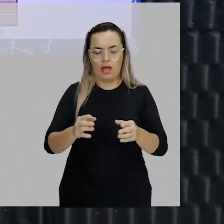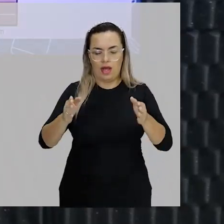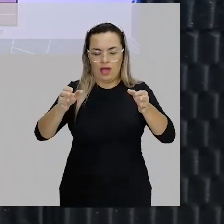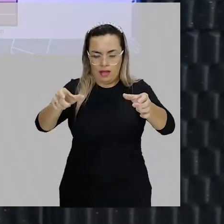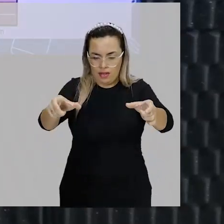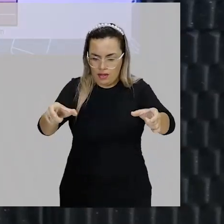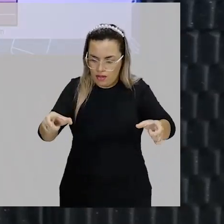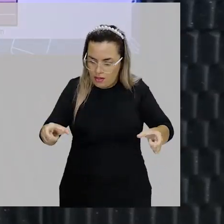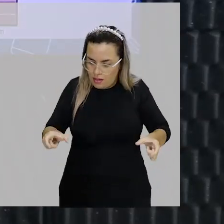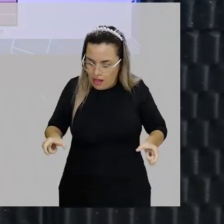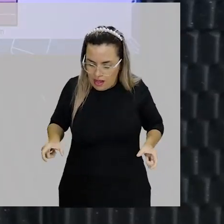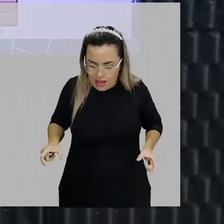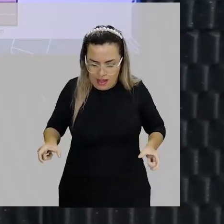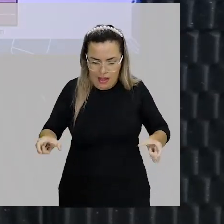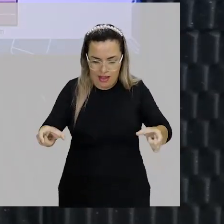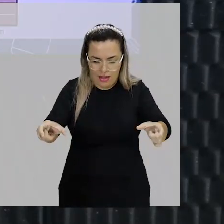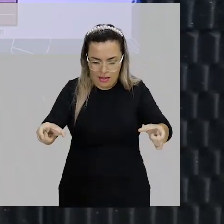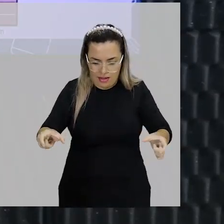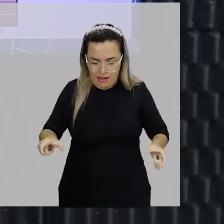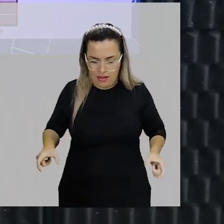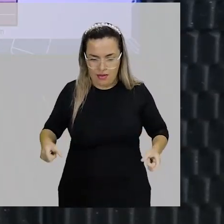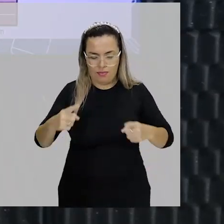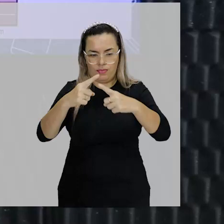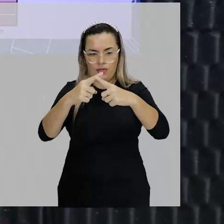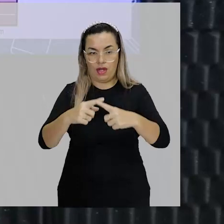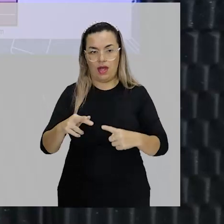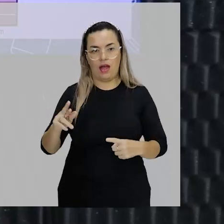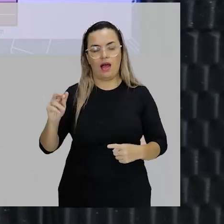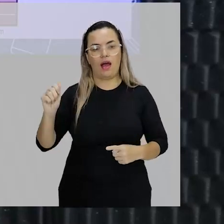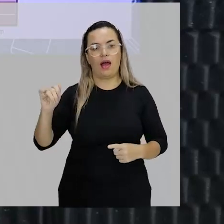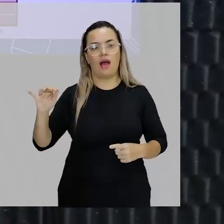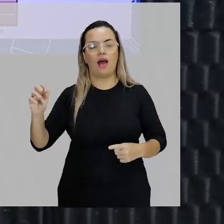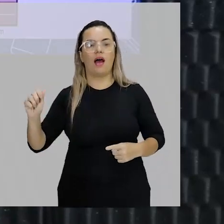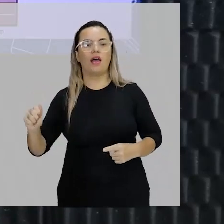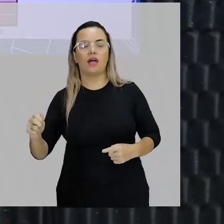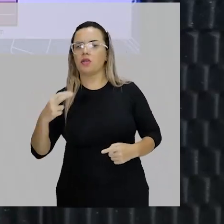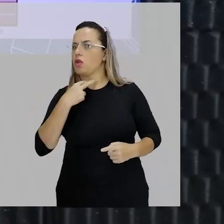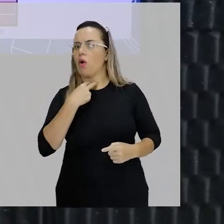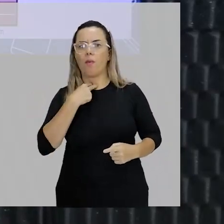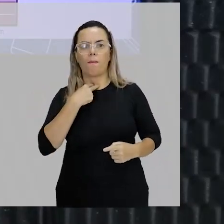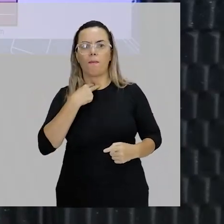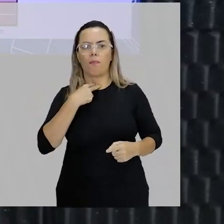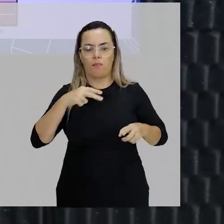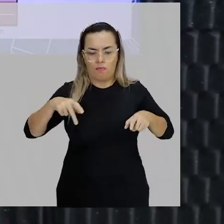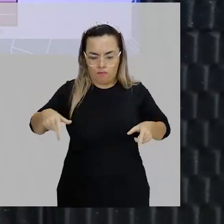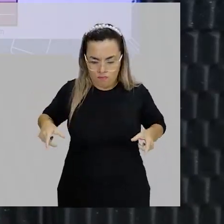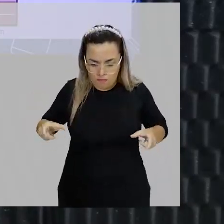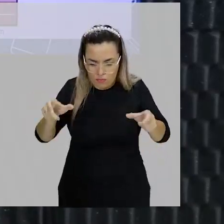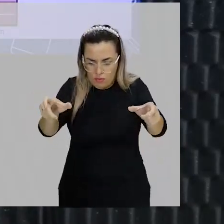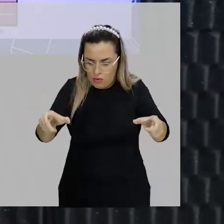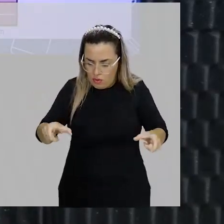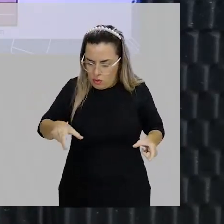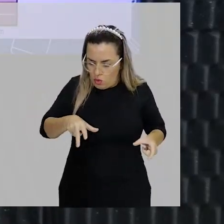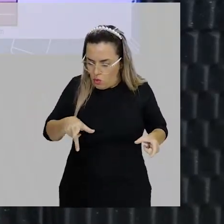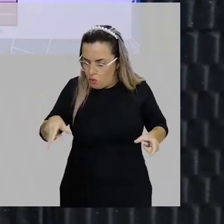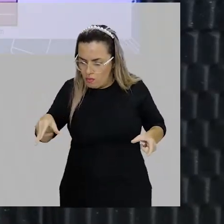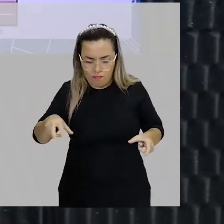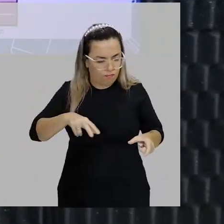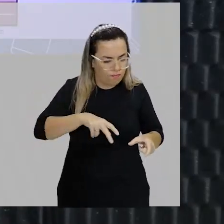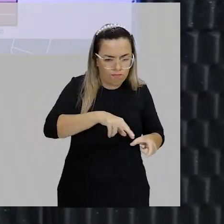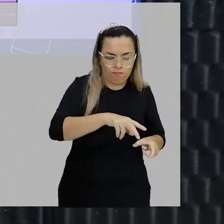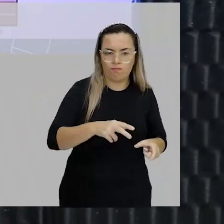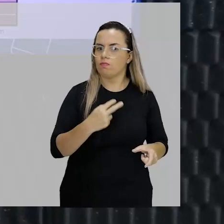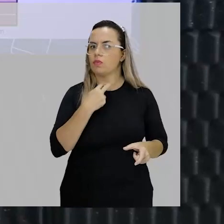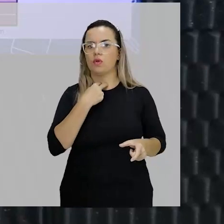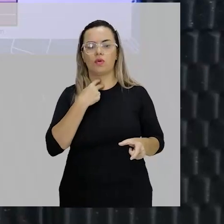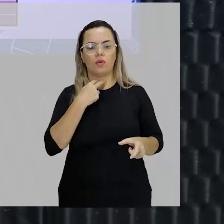professor? É aquele tipo de prova que o indivíduo ele não pode sair da sua raia. A saída é realizada no bloco de